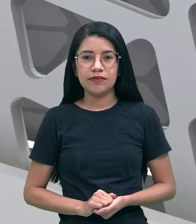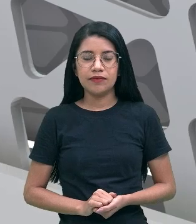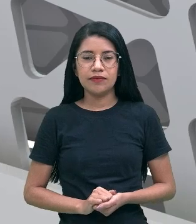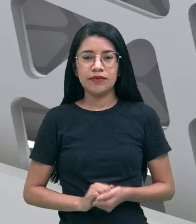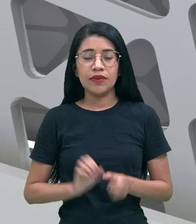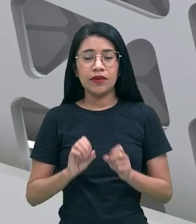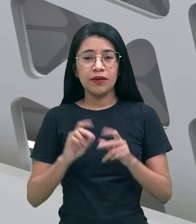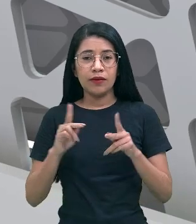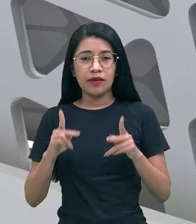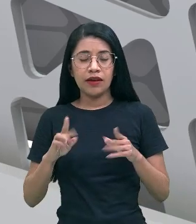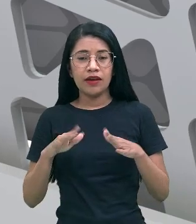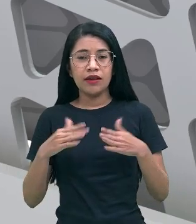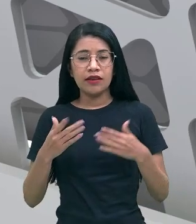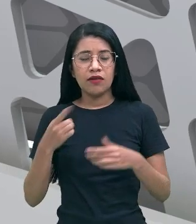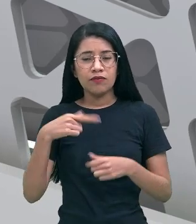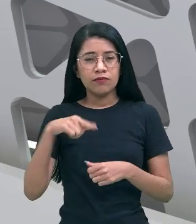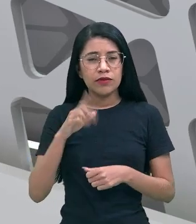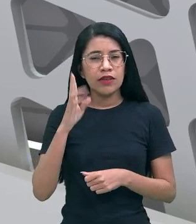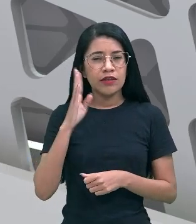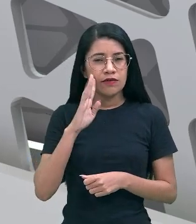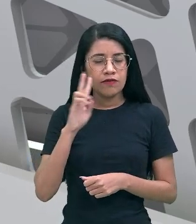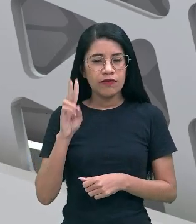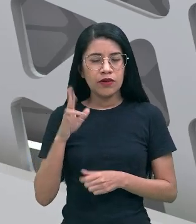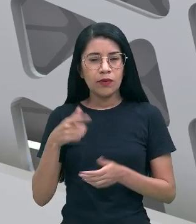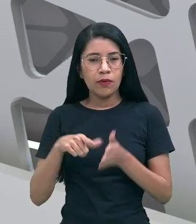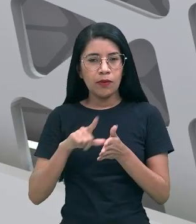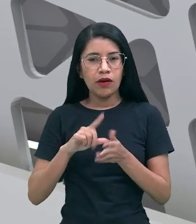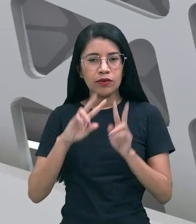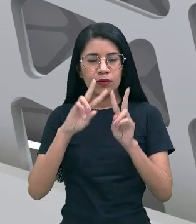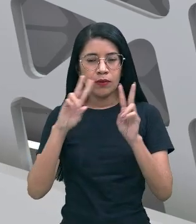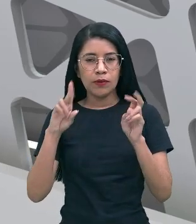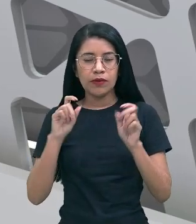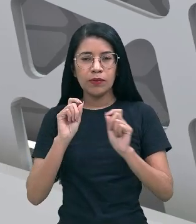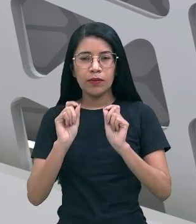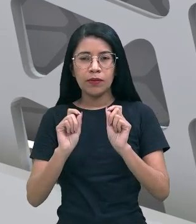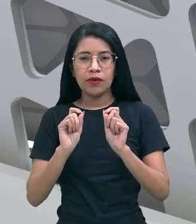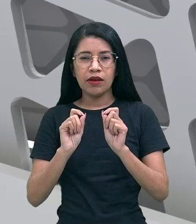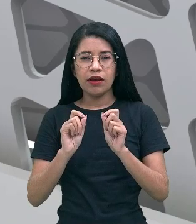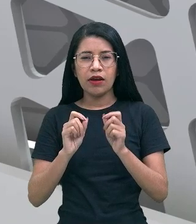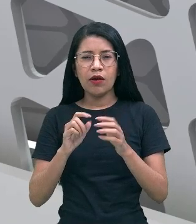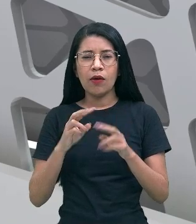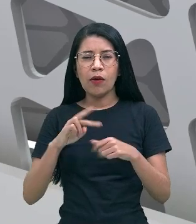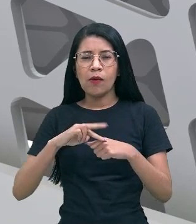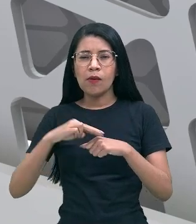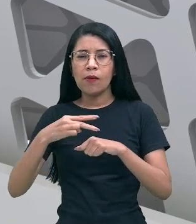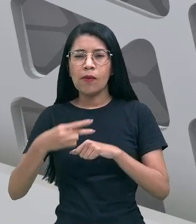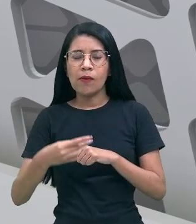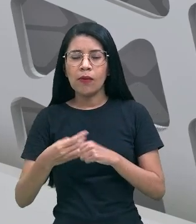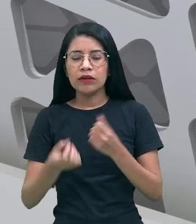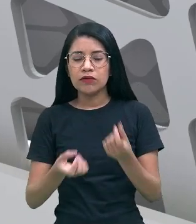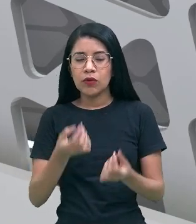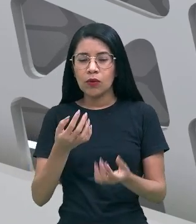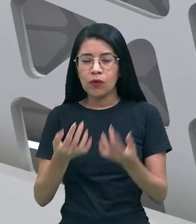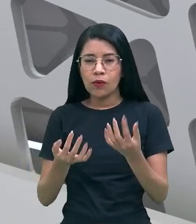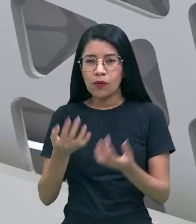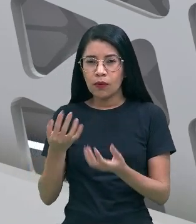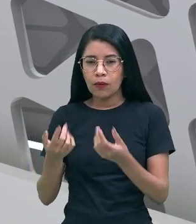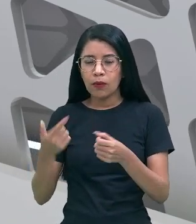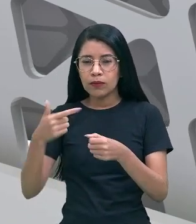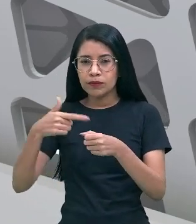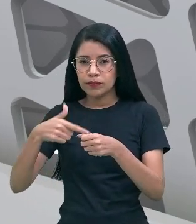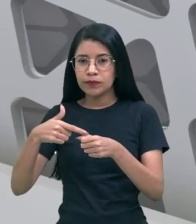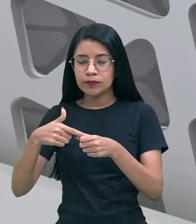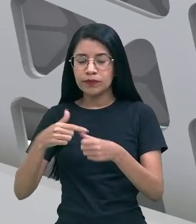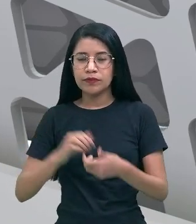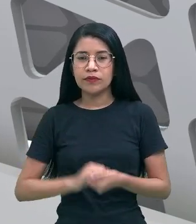Muito bem, como vocês viram, a gente vai falar sobre quais as consequências da queima de combustíveis fósseis.